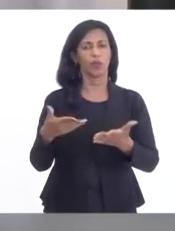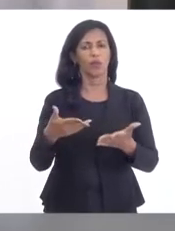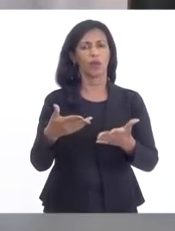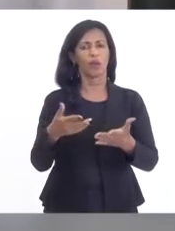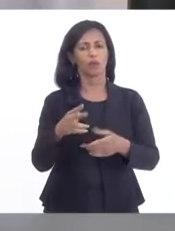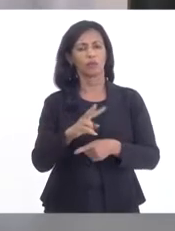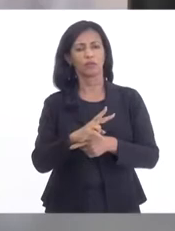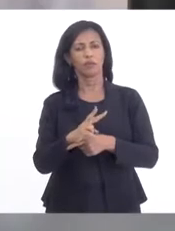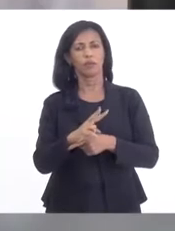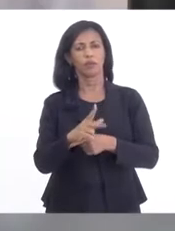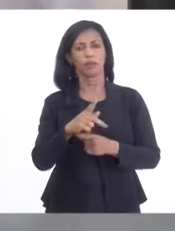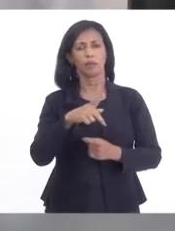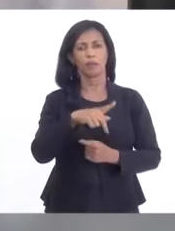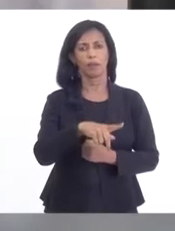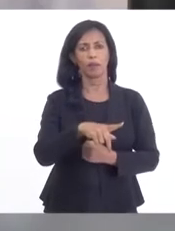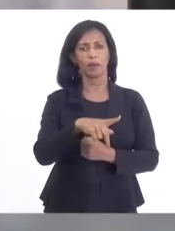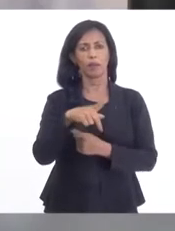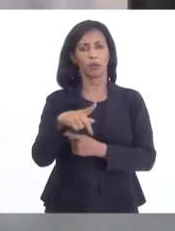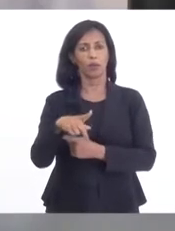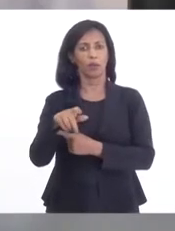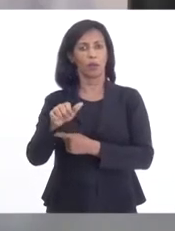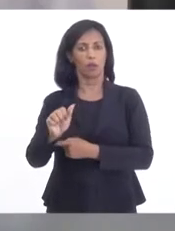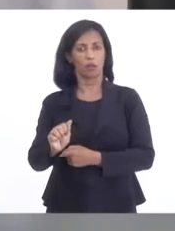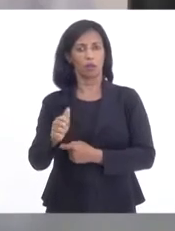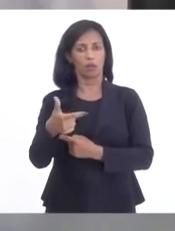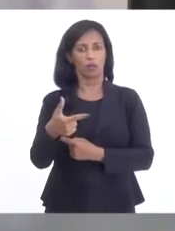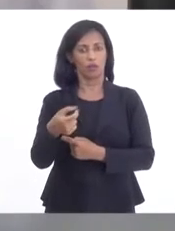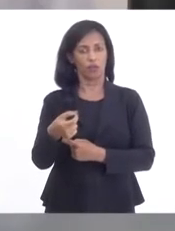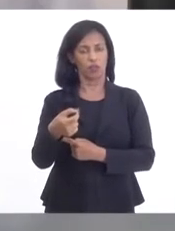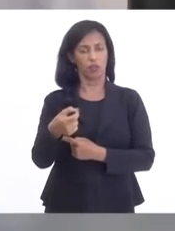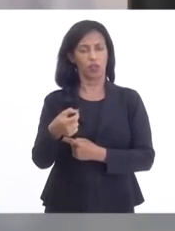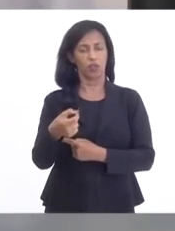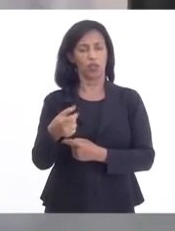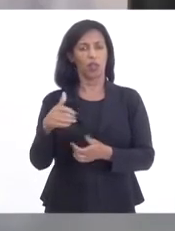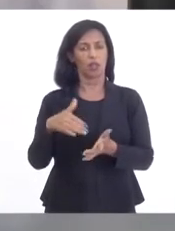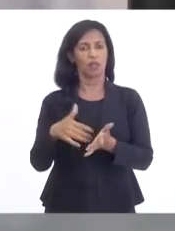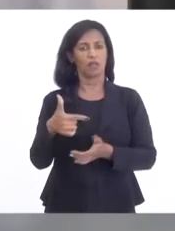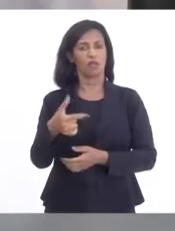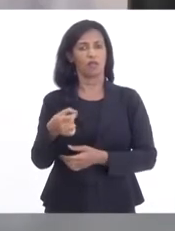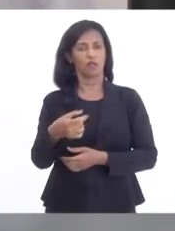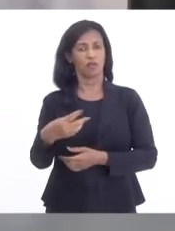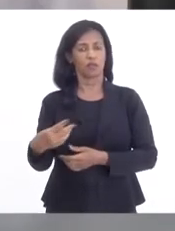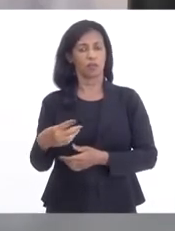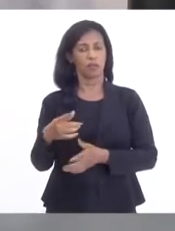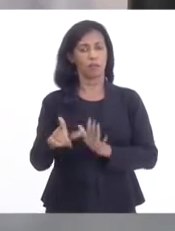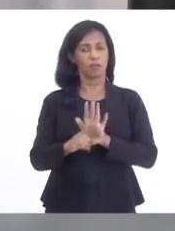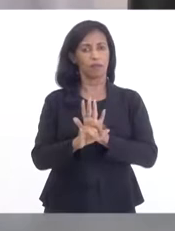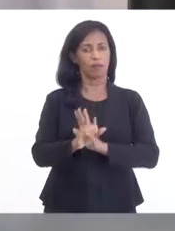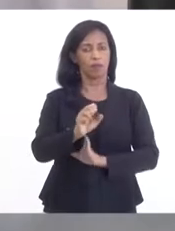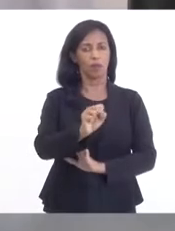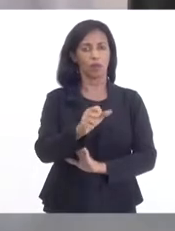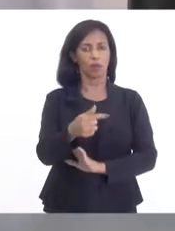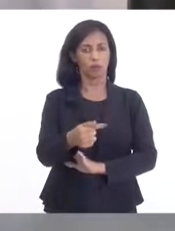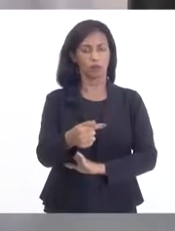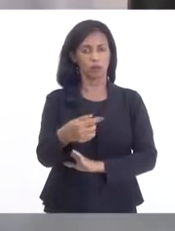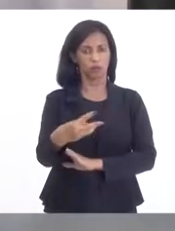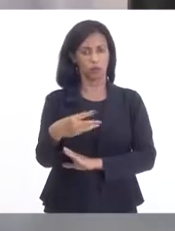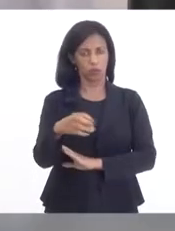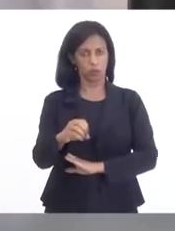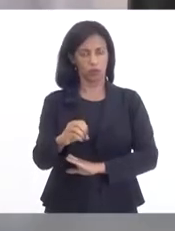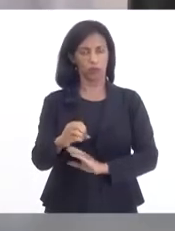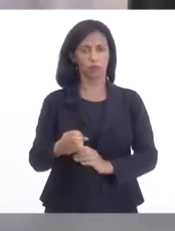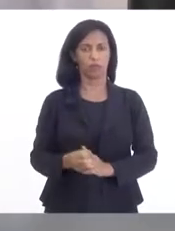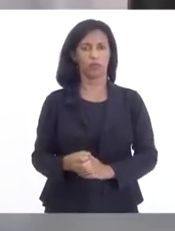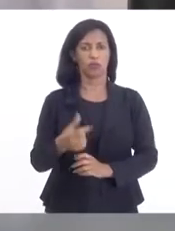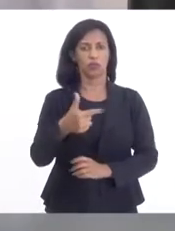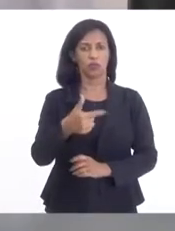revisão do Plano Plurianual 2020-2023, instituído pela Lei número 8730,